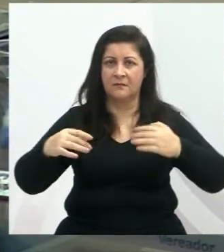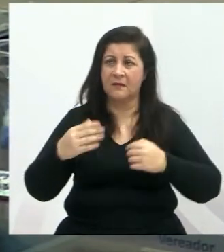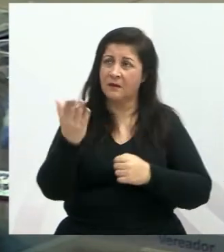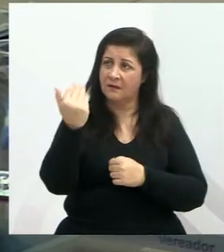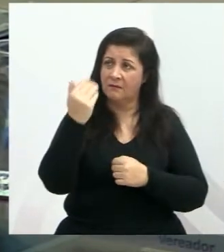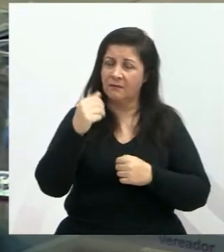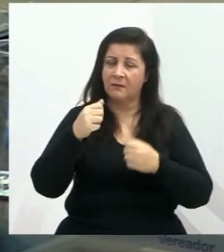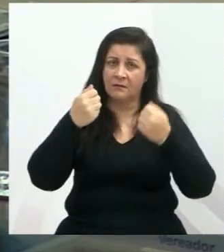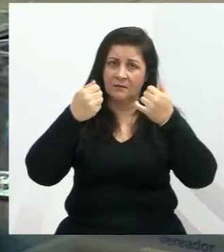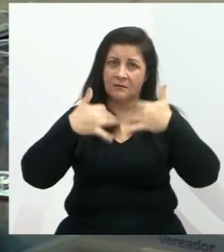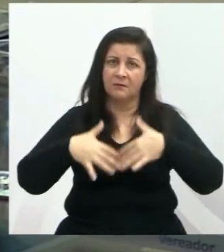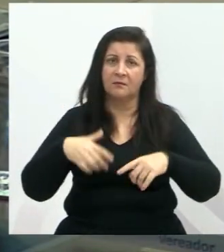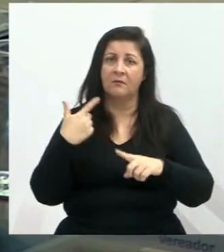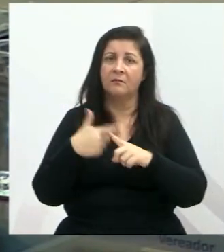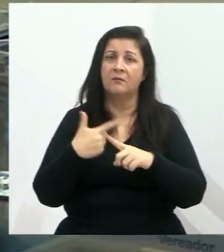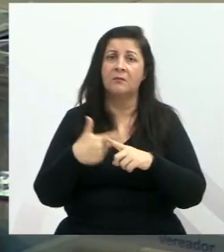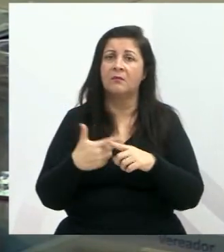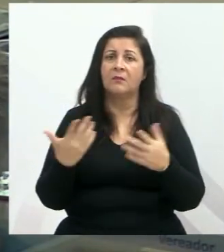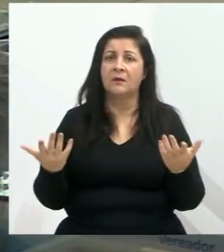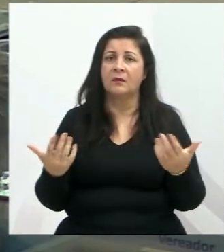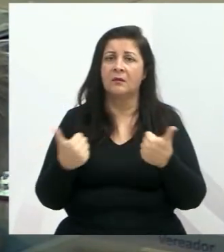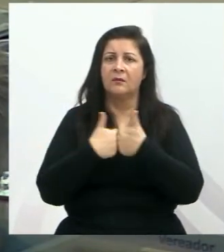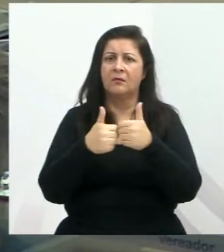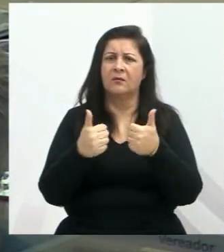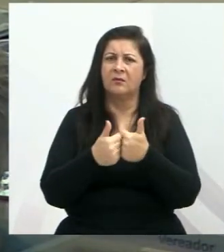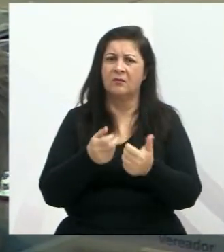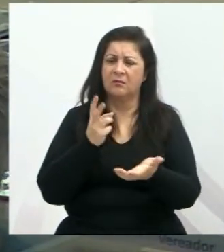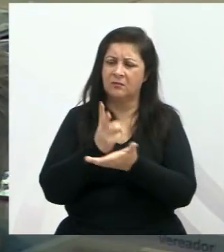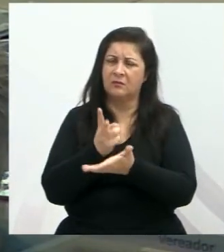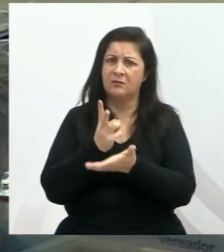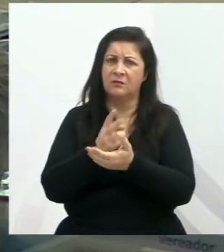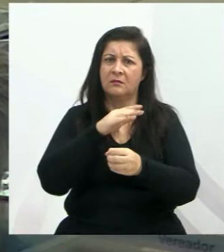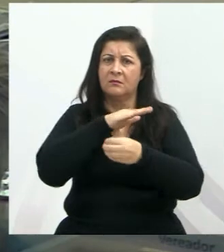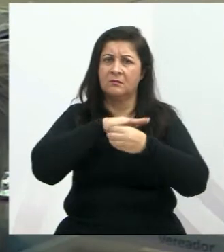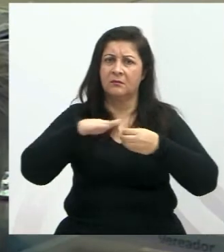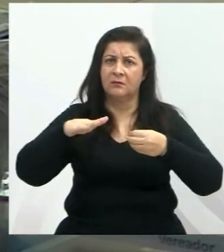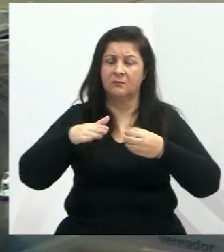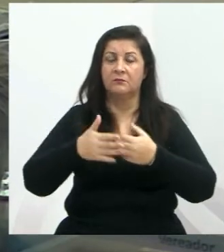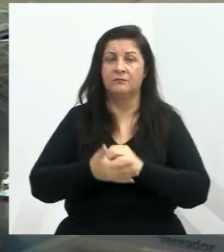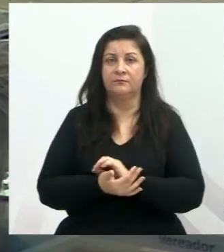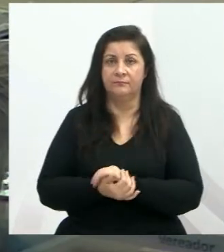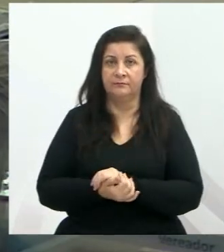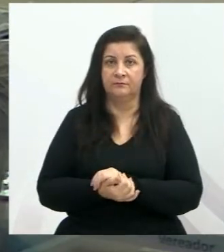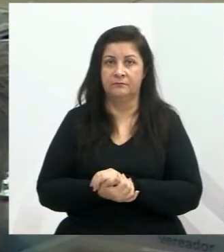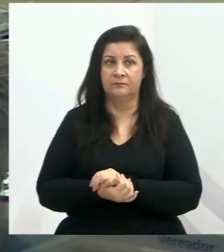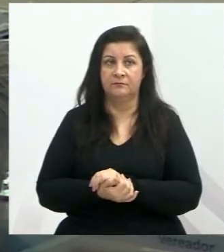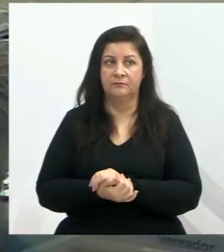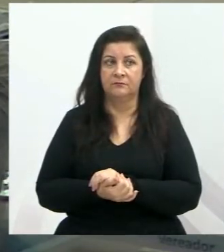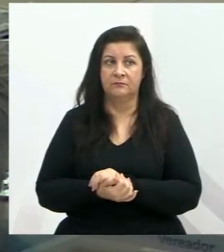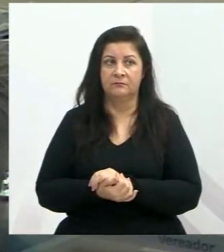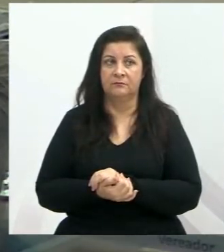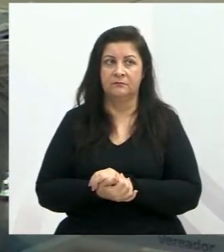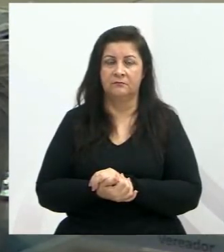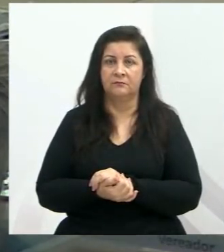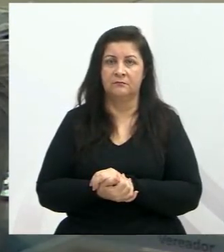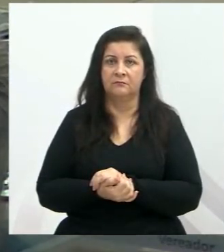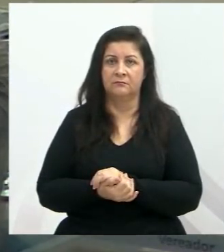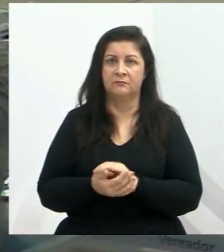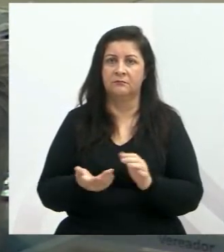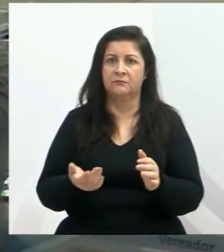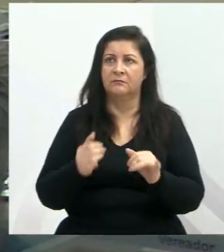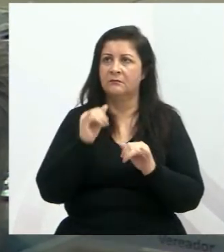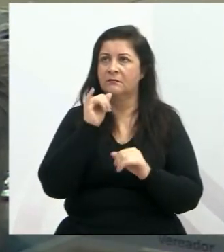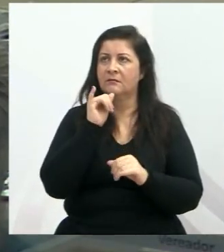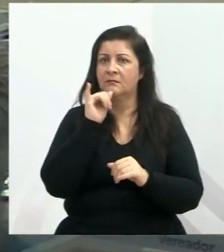tribuna por que esses bondão andam lotados. Agora, quando se fez aqui, está fazendo para os 2 deputados que não estão na cidade de